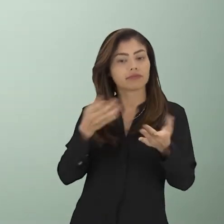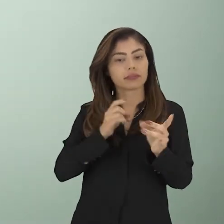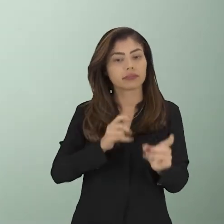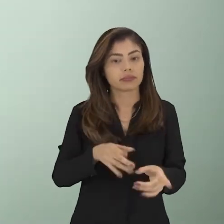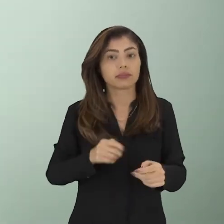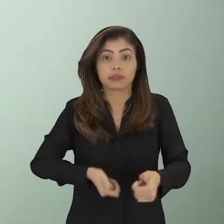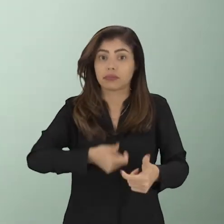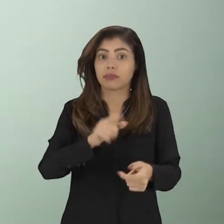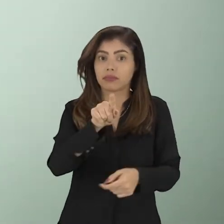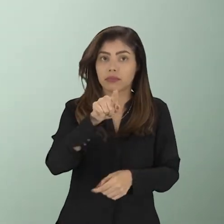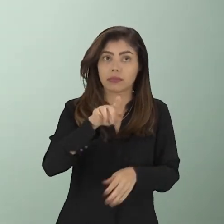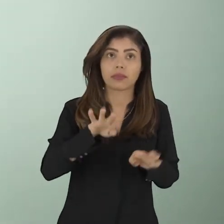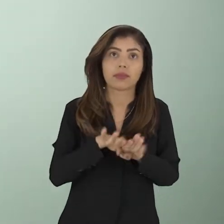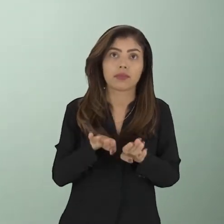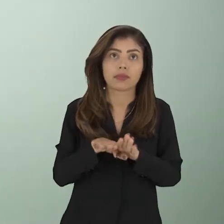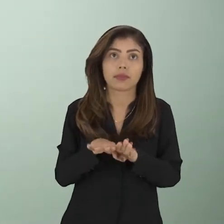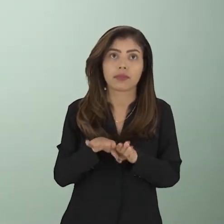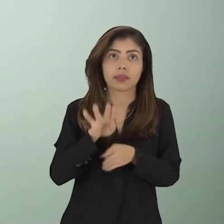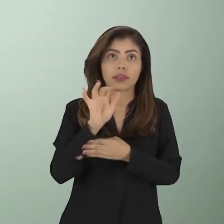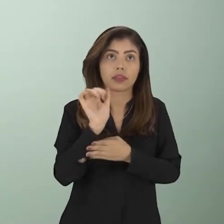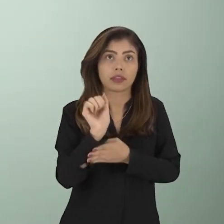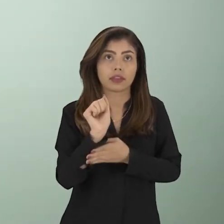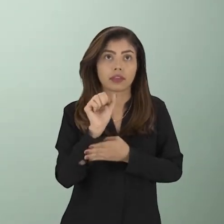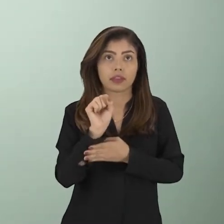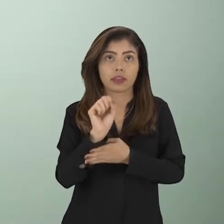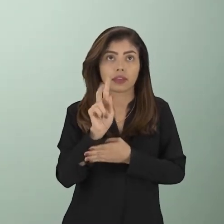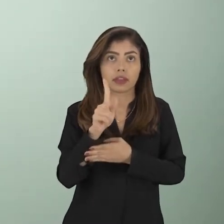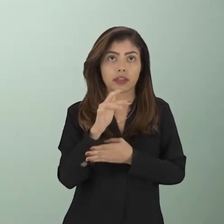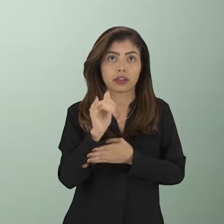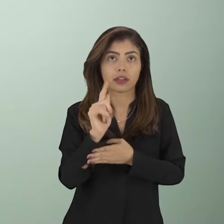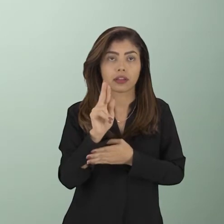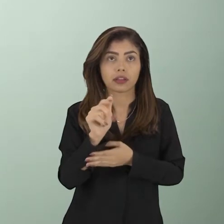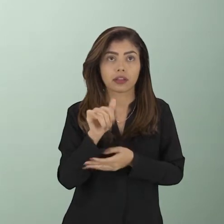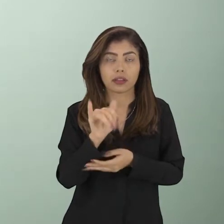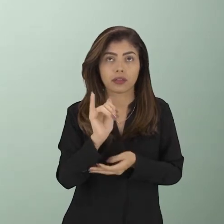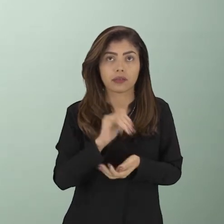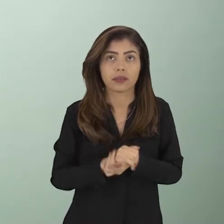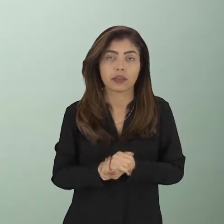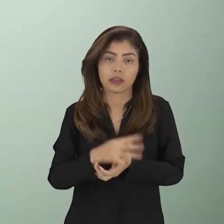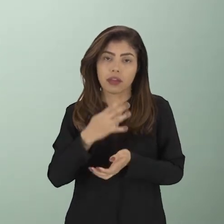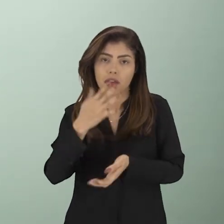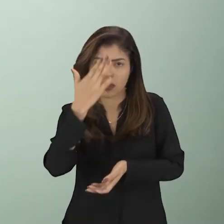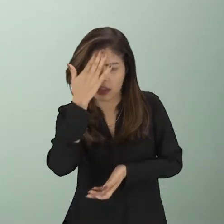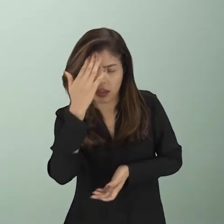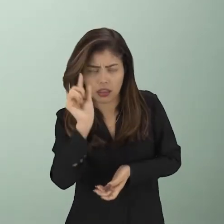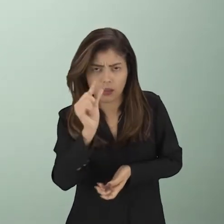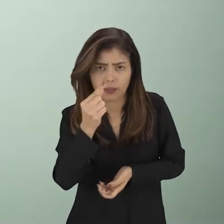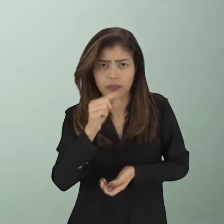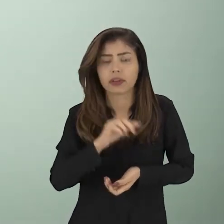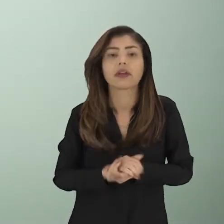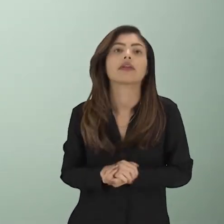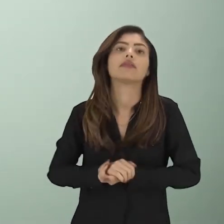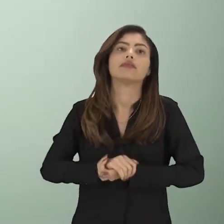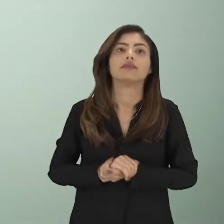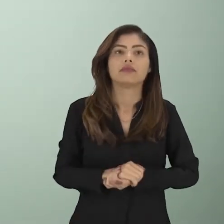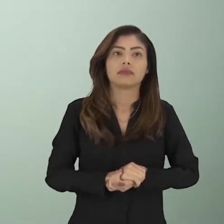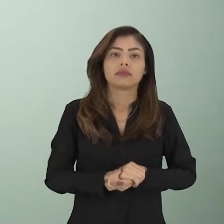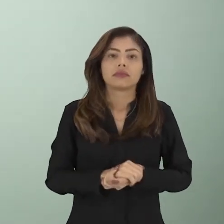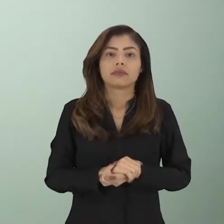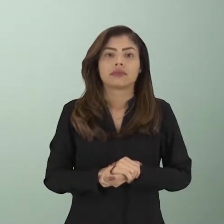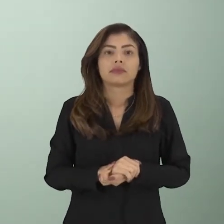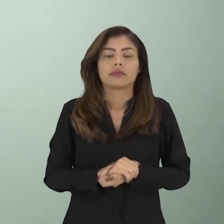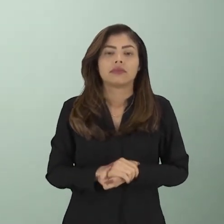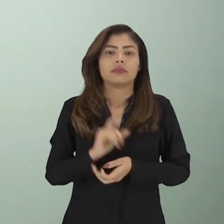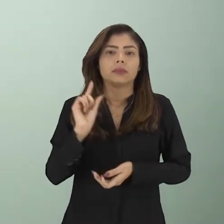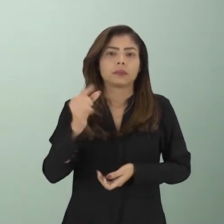o episódio Ashley, da Netflix. Para a gente entender isso,